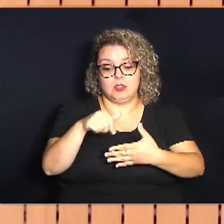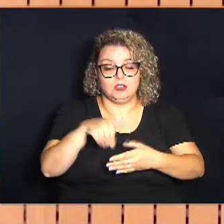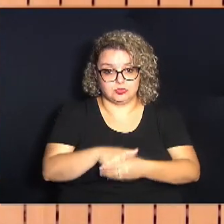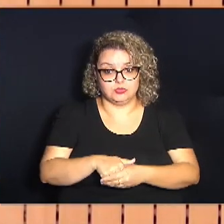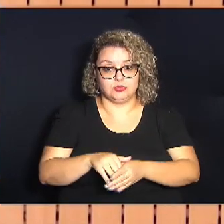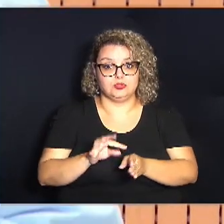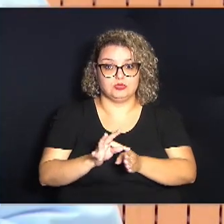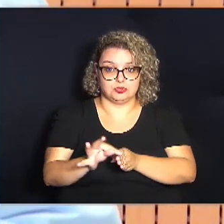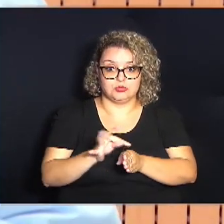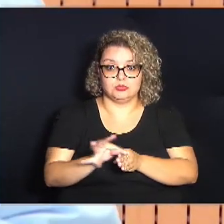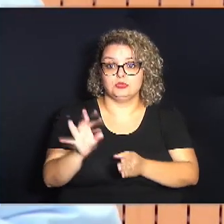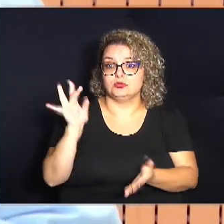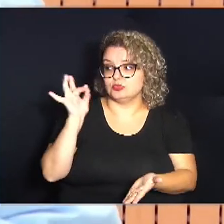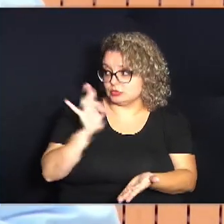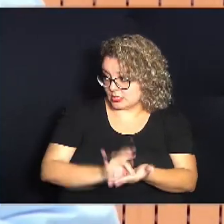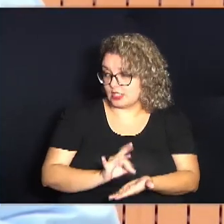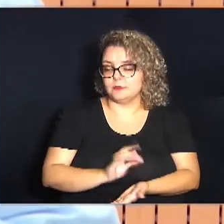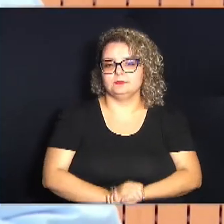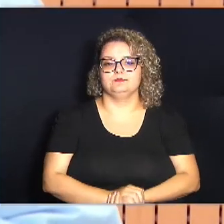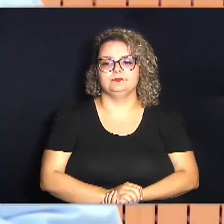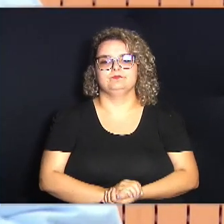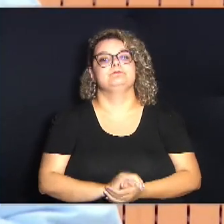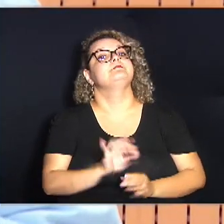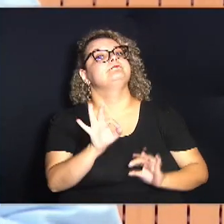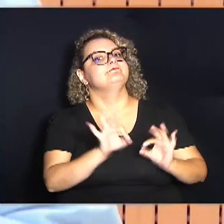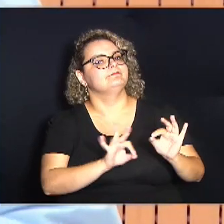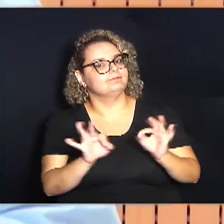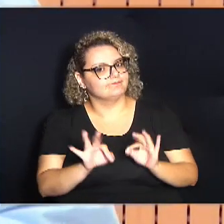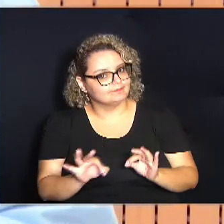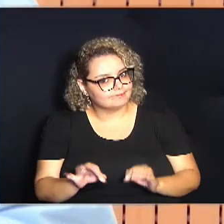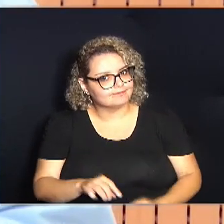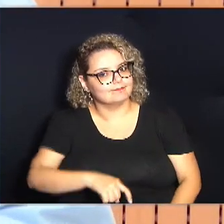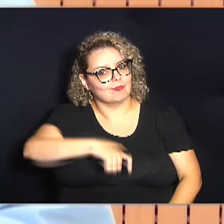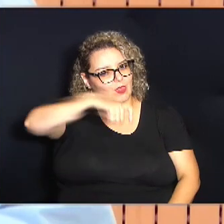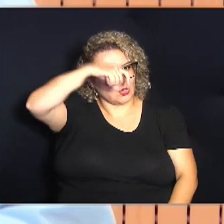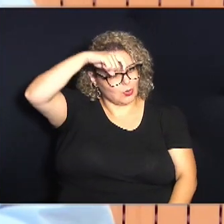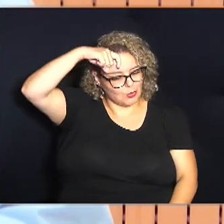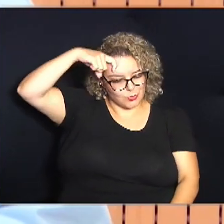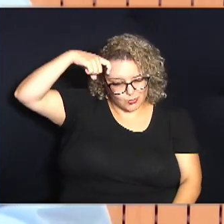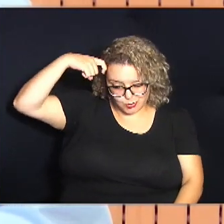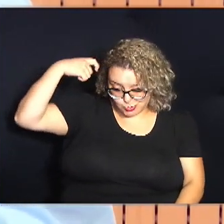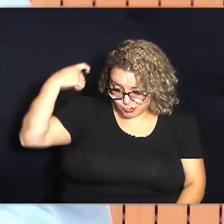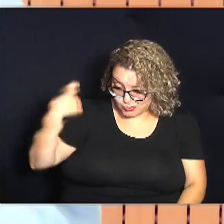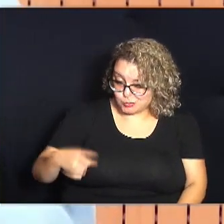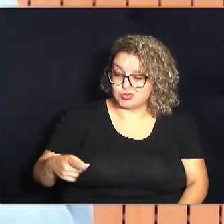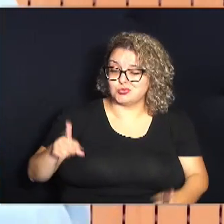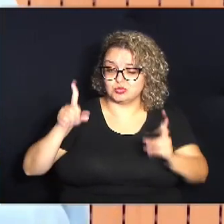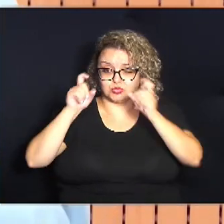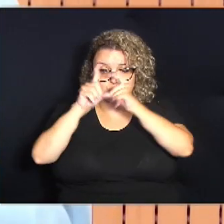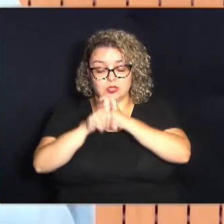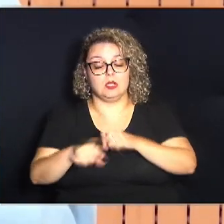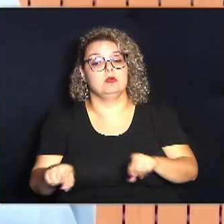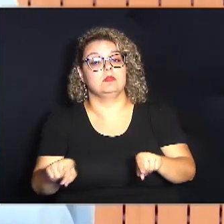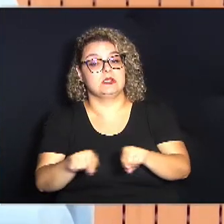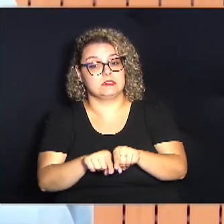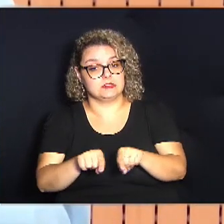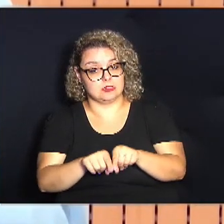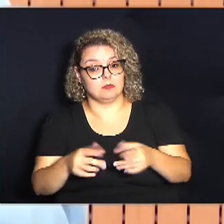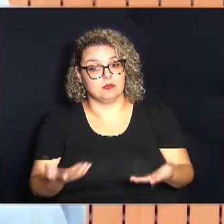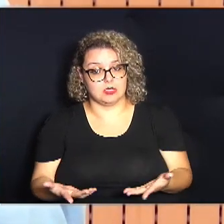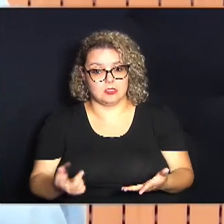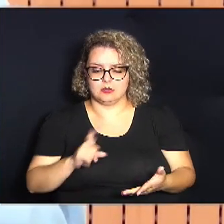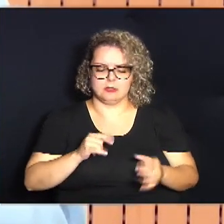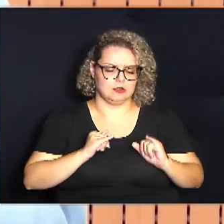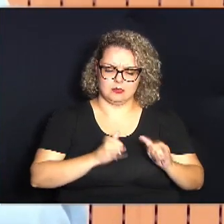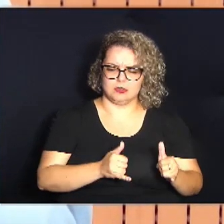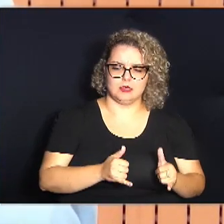conselheiros titulares. Se prepare, porque a tarefa é árdua, mas também não desanime,